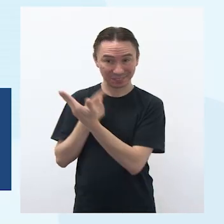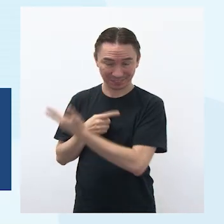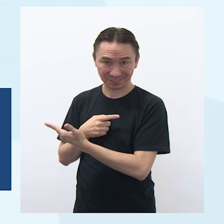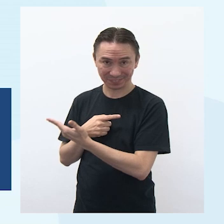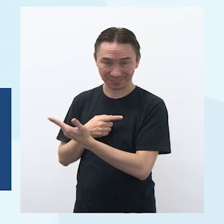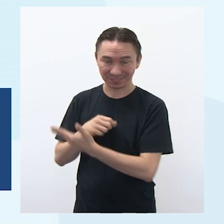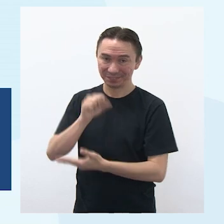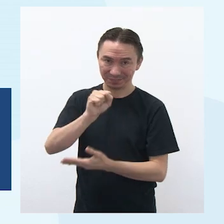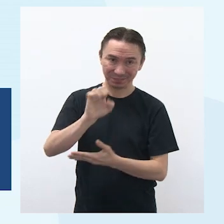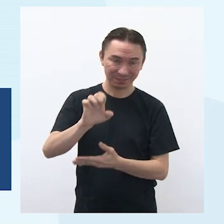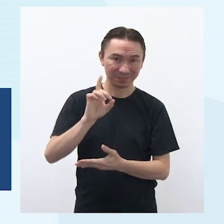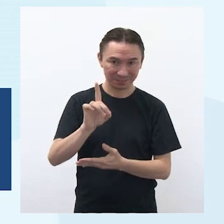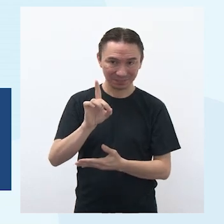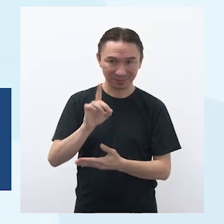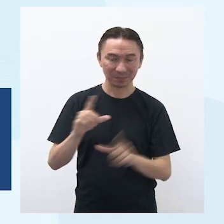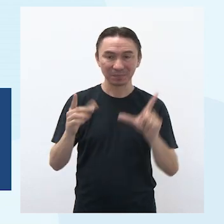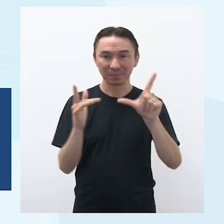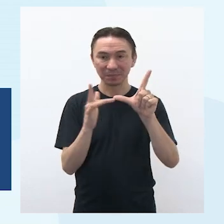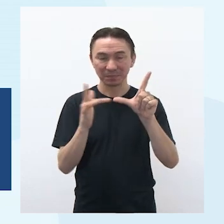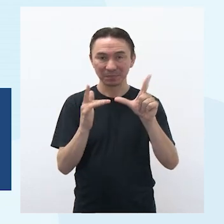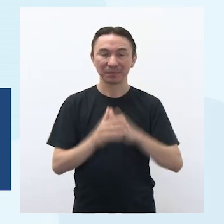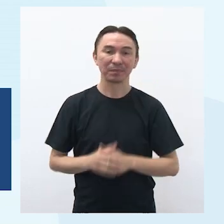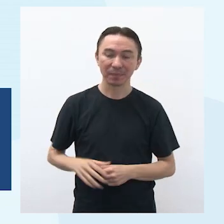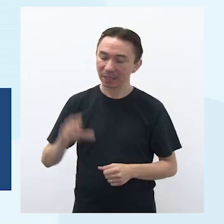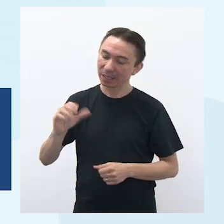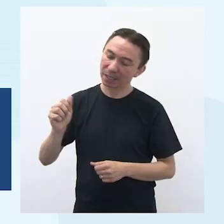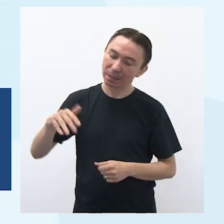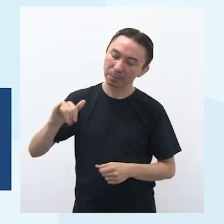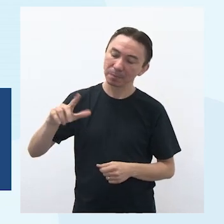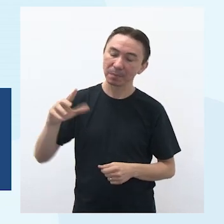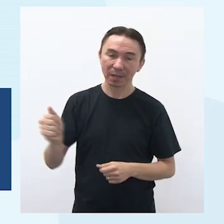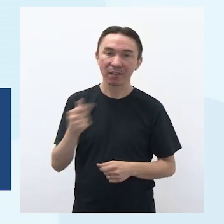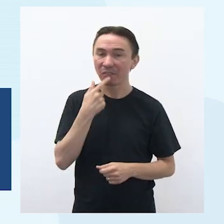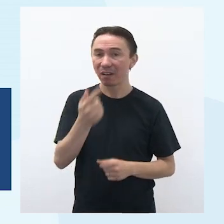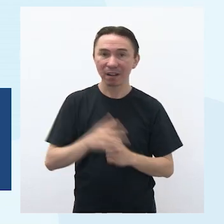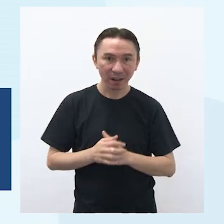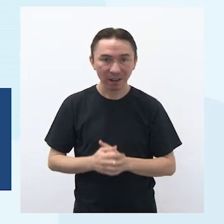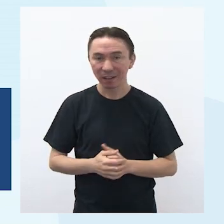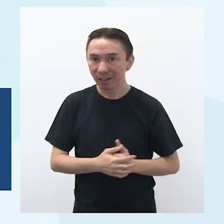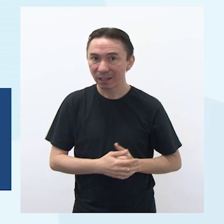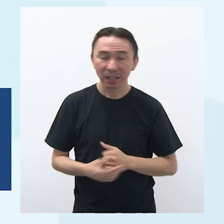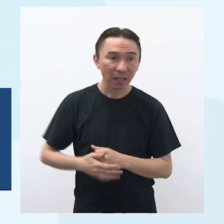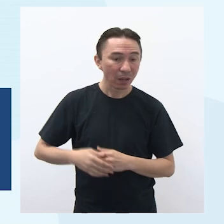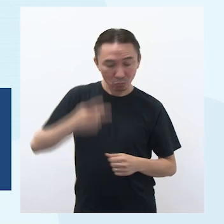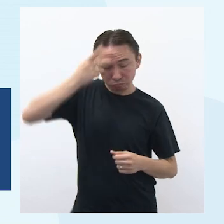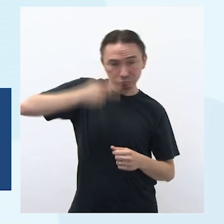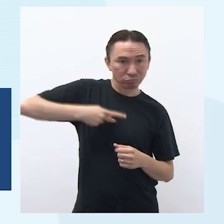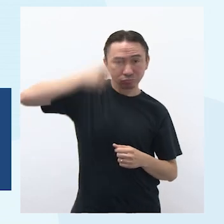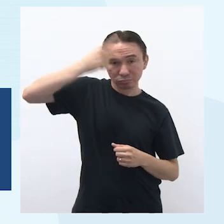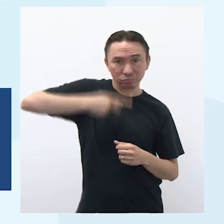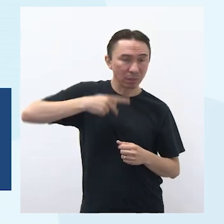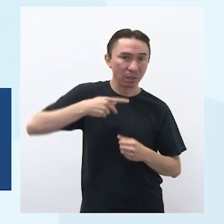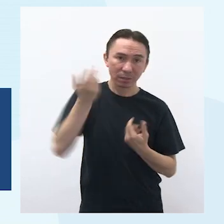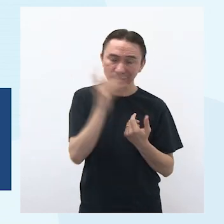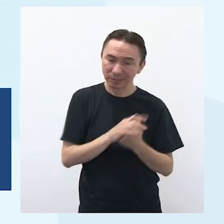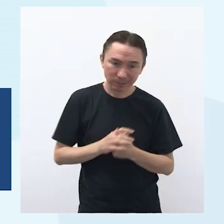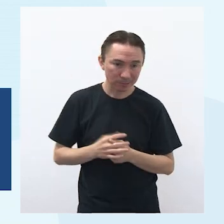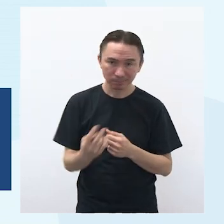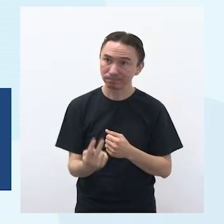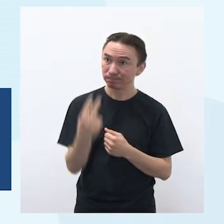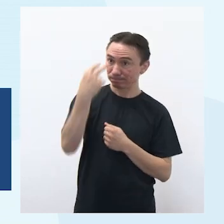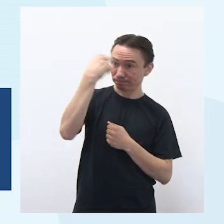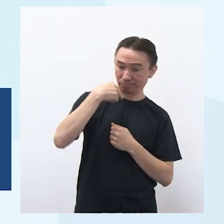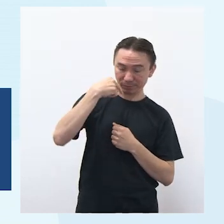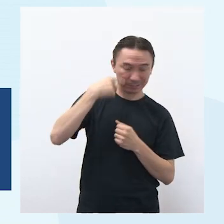Camila comenta a questão do novo olhar para o autoconhecimento. A professora Luísa comenta também aqui do autoconhecimento